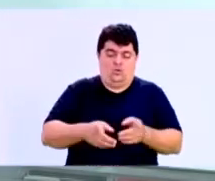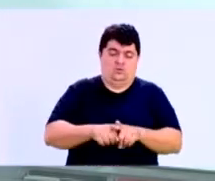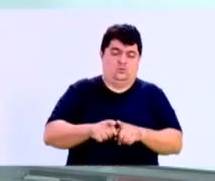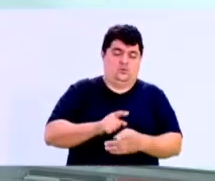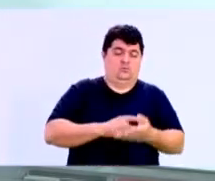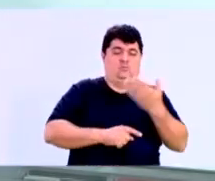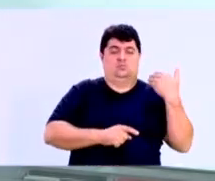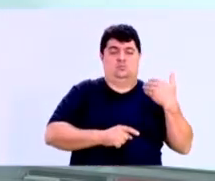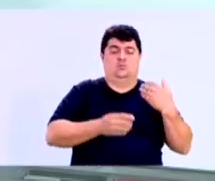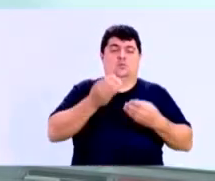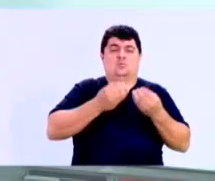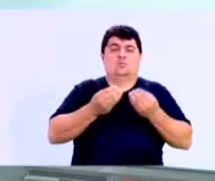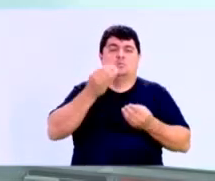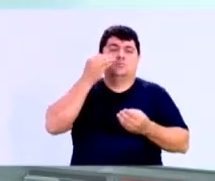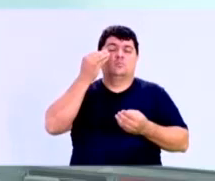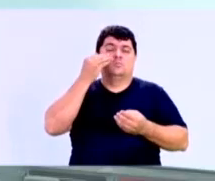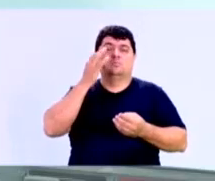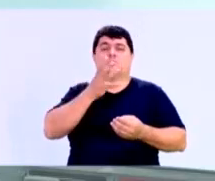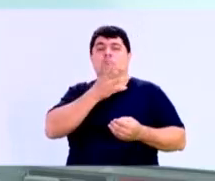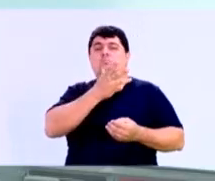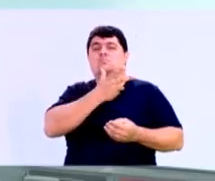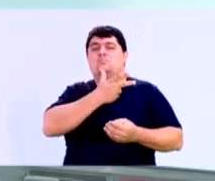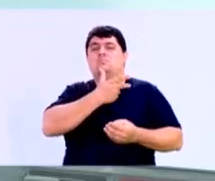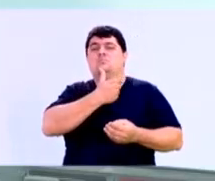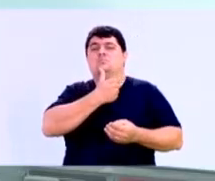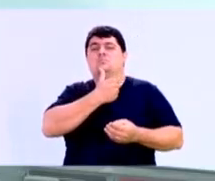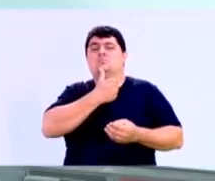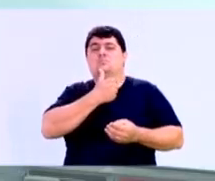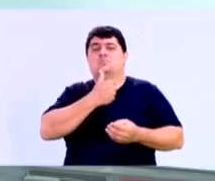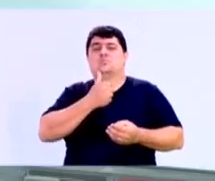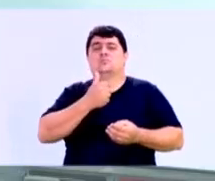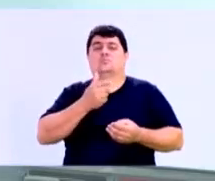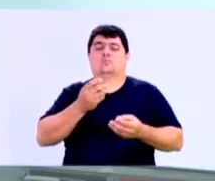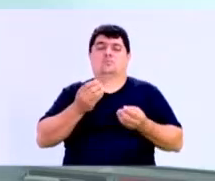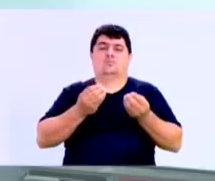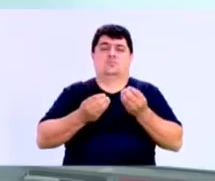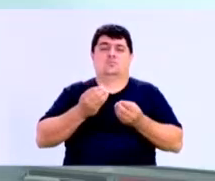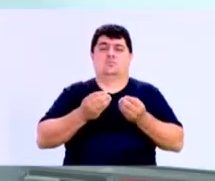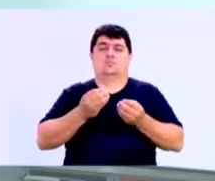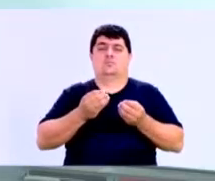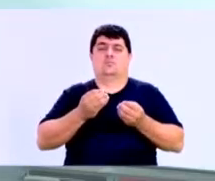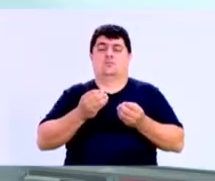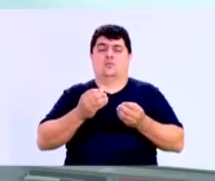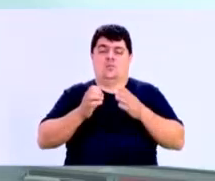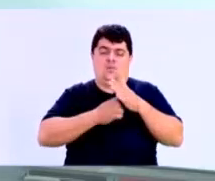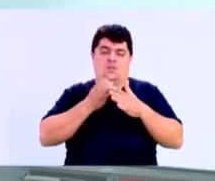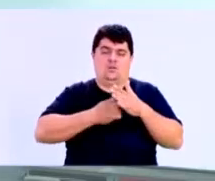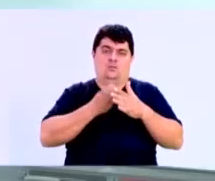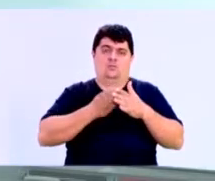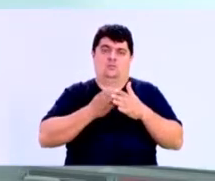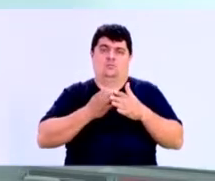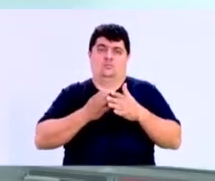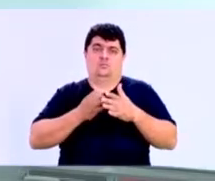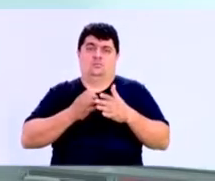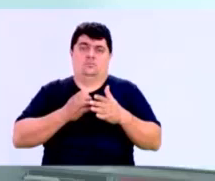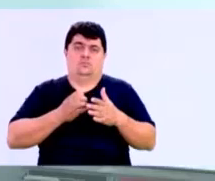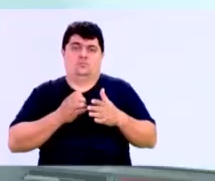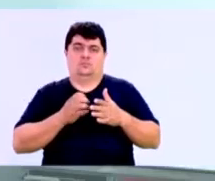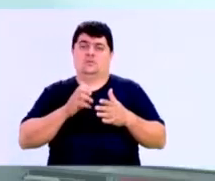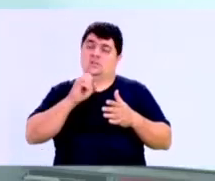é o tempo que eu demoro para poder pegar do tempo em que uma empresa e determinar se ela é provável que